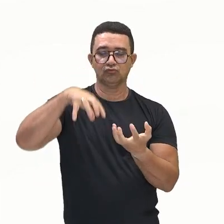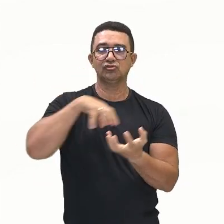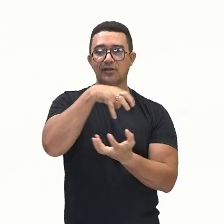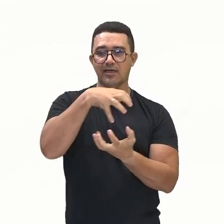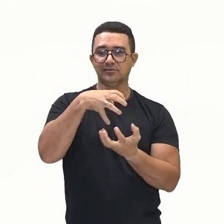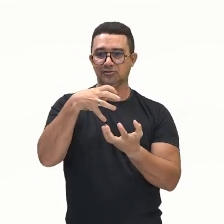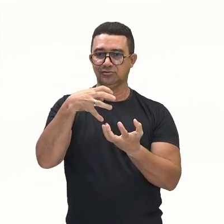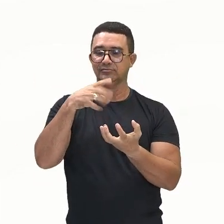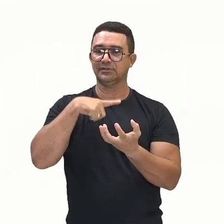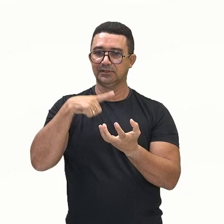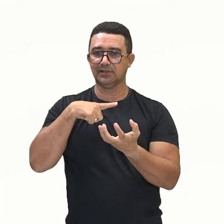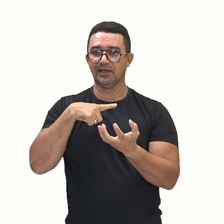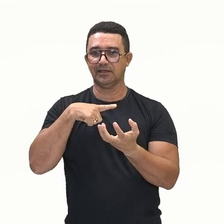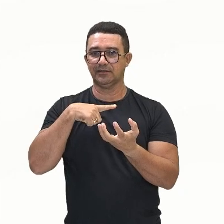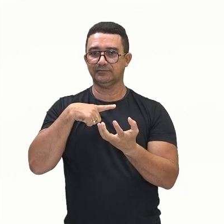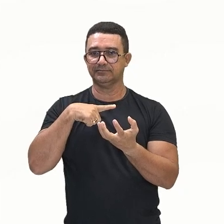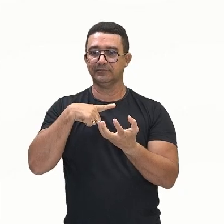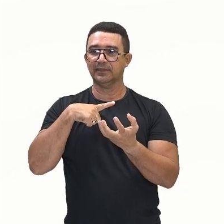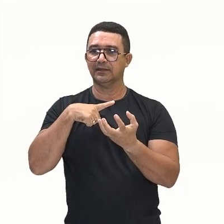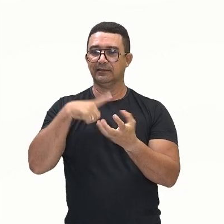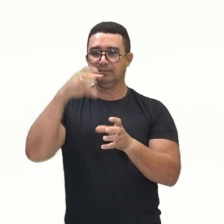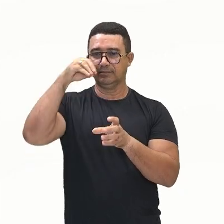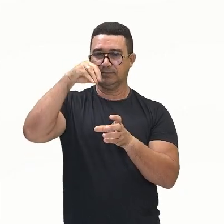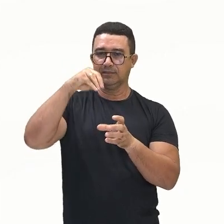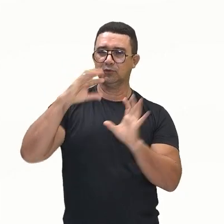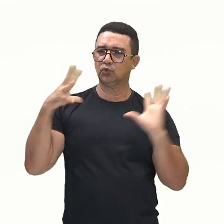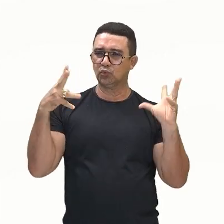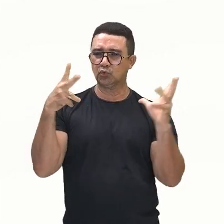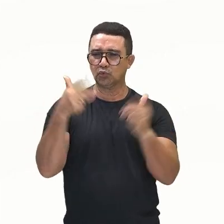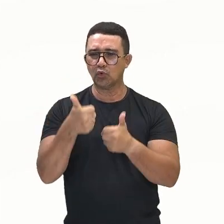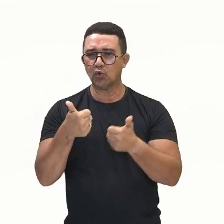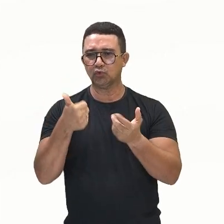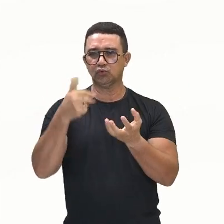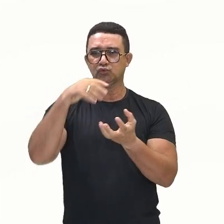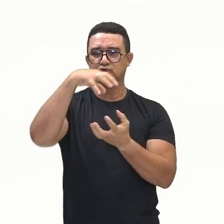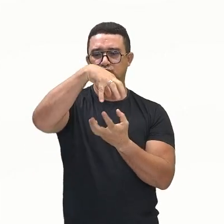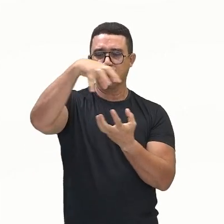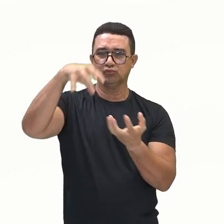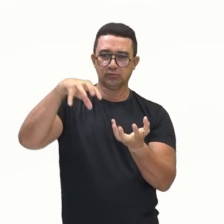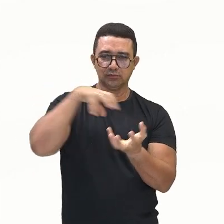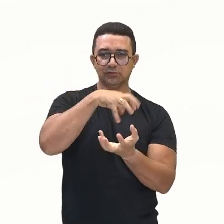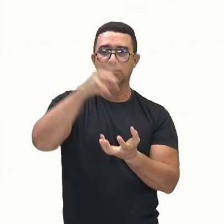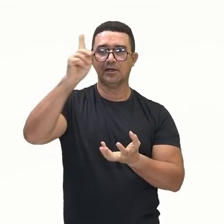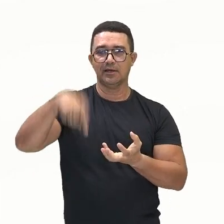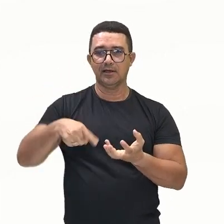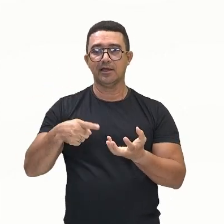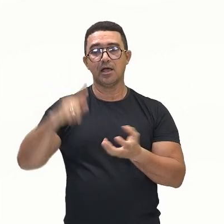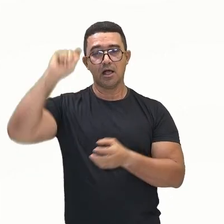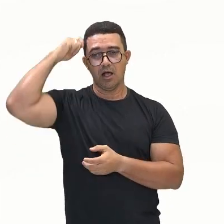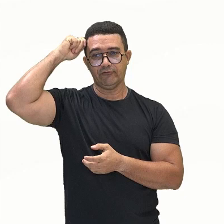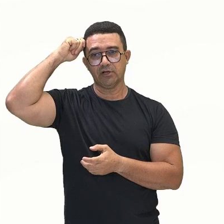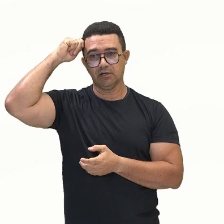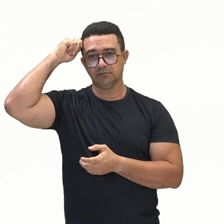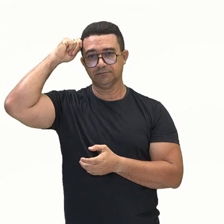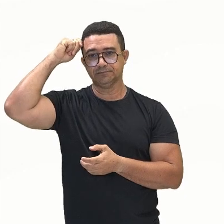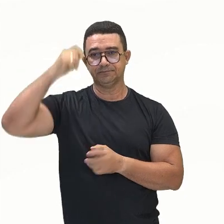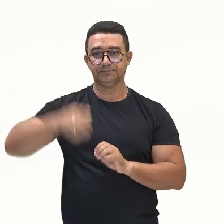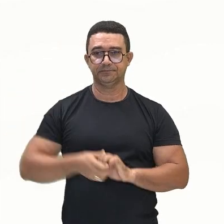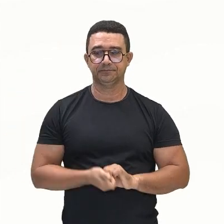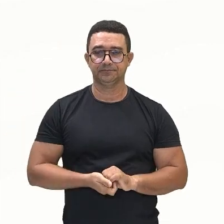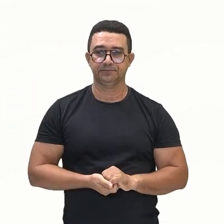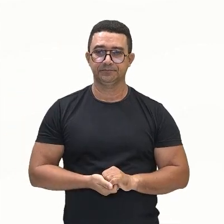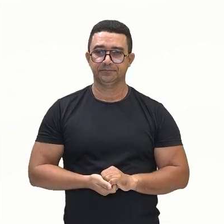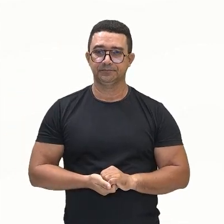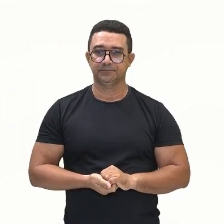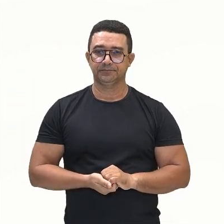cortado, que tem parte do seu território em todos os hemisférios, é o continente africano, ok? E aí,